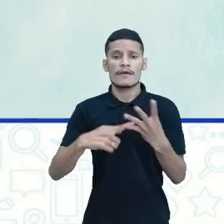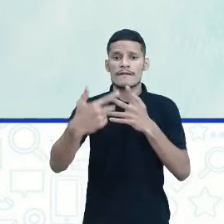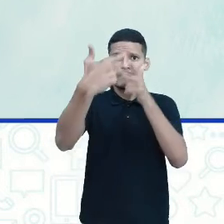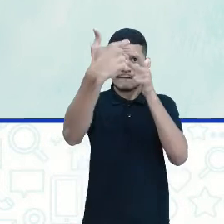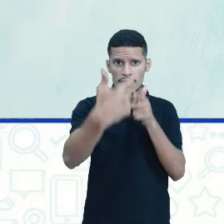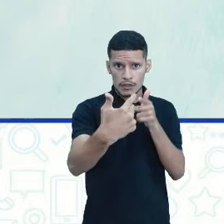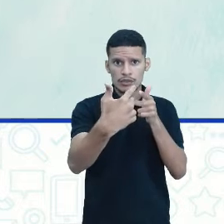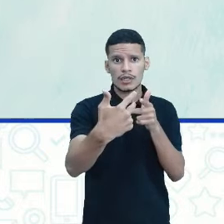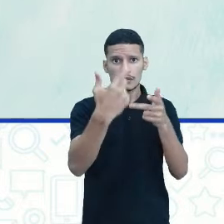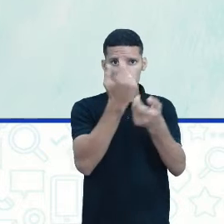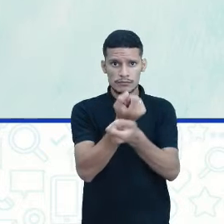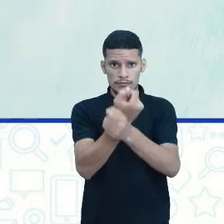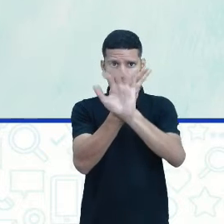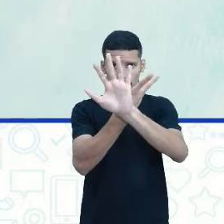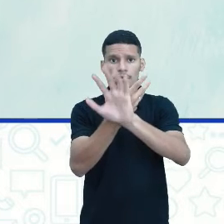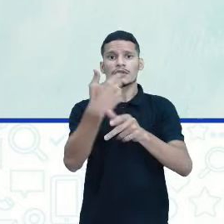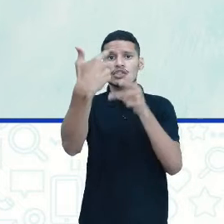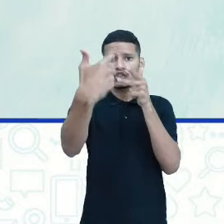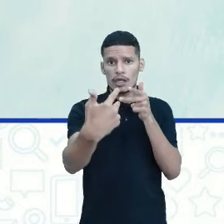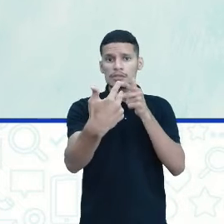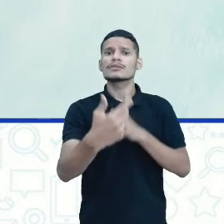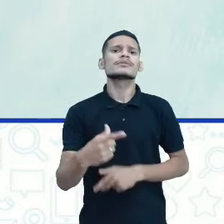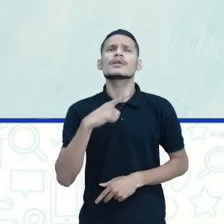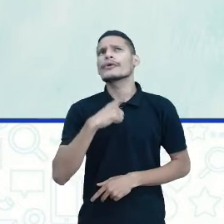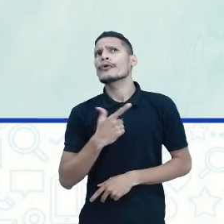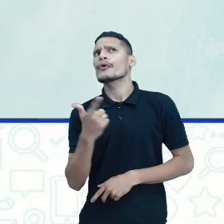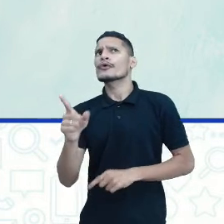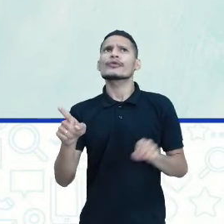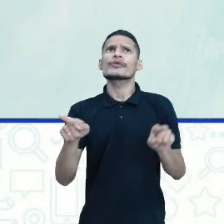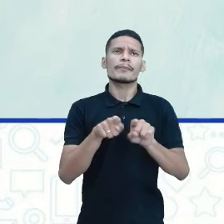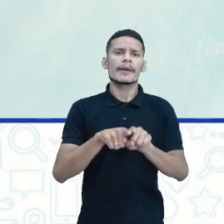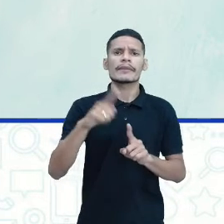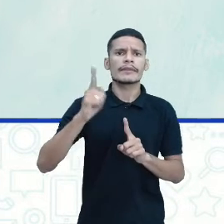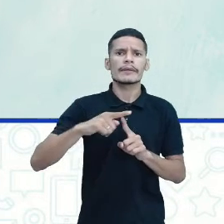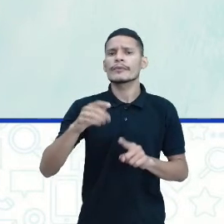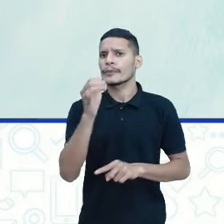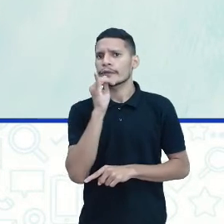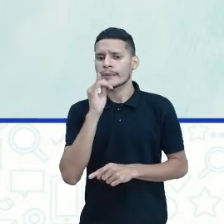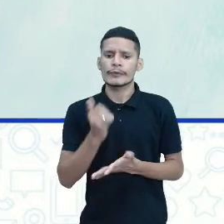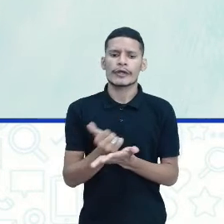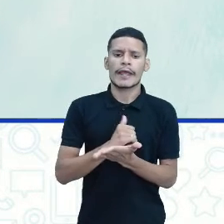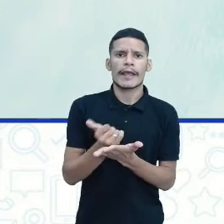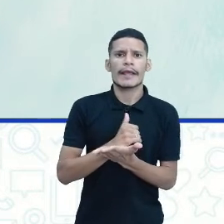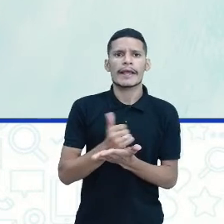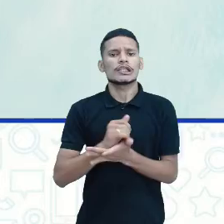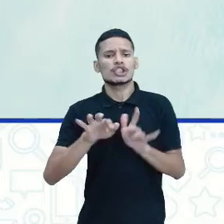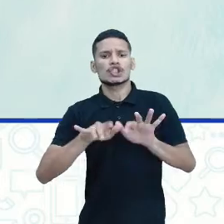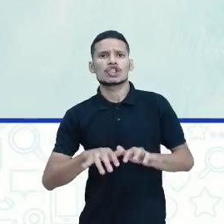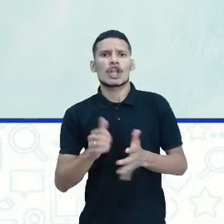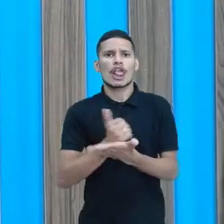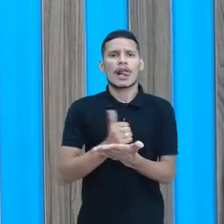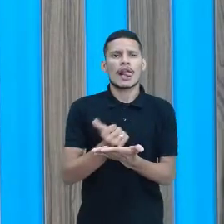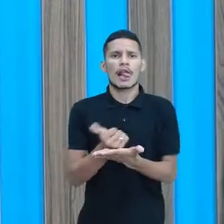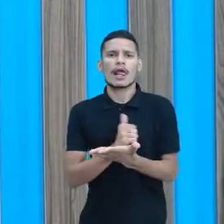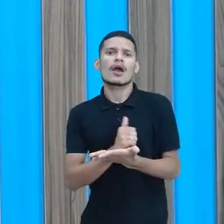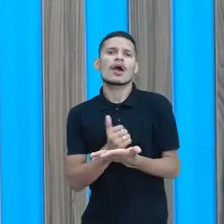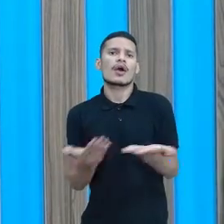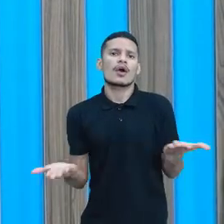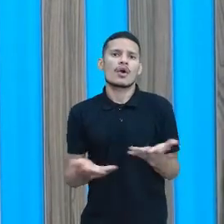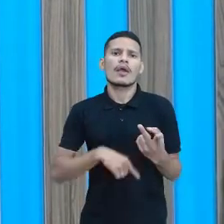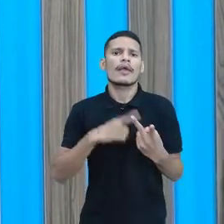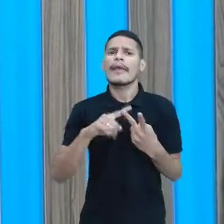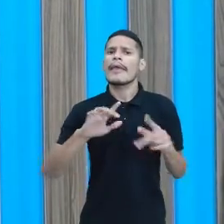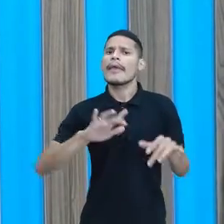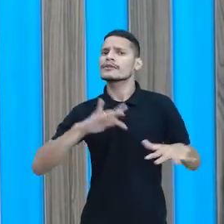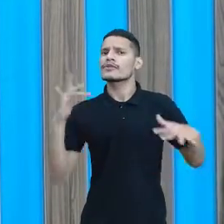gente tem diversos outros chats, por exemplo, chats dos jogos, dos games online, os chats das redes